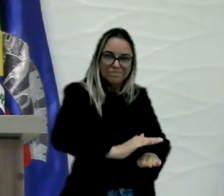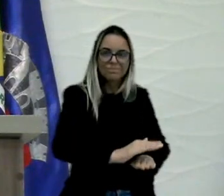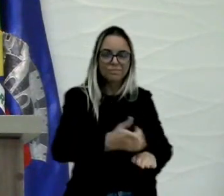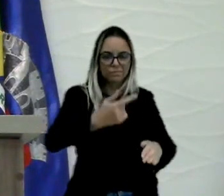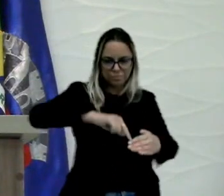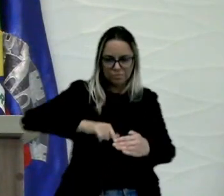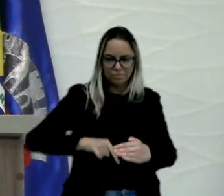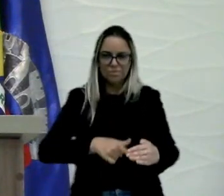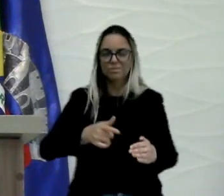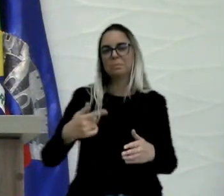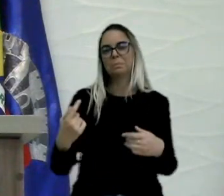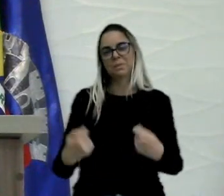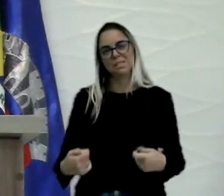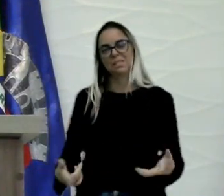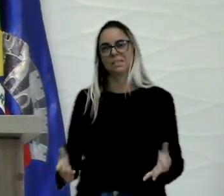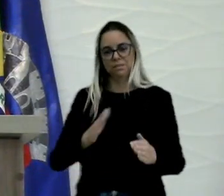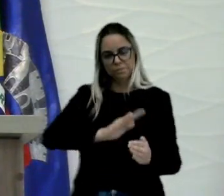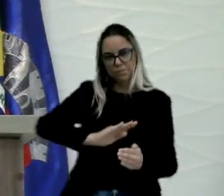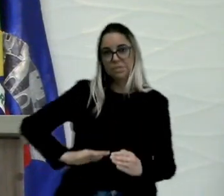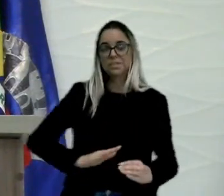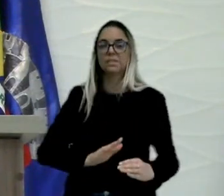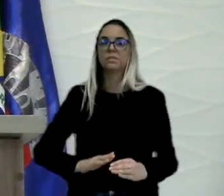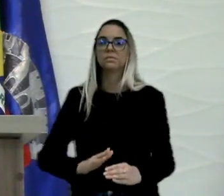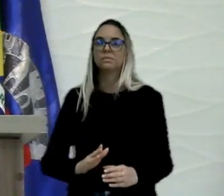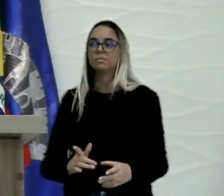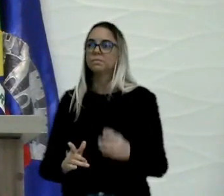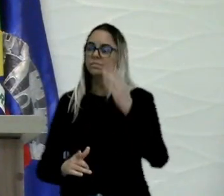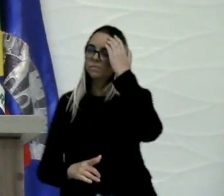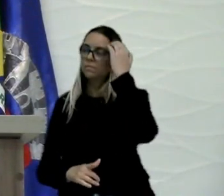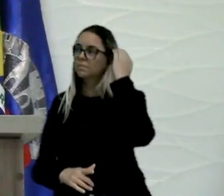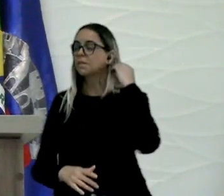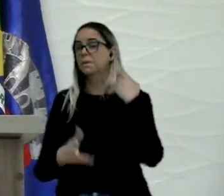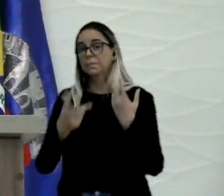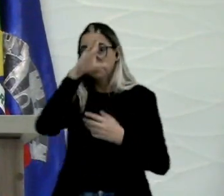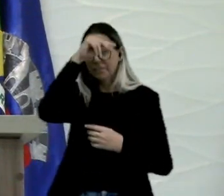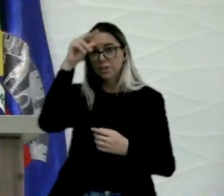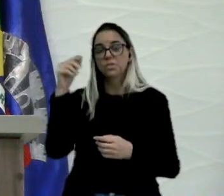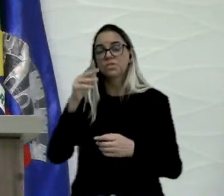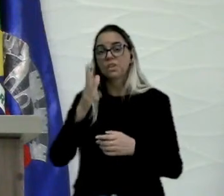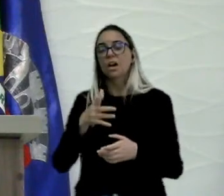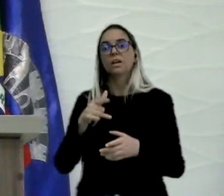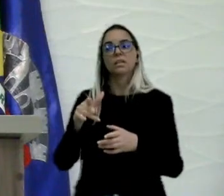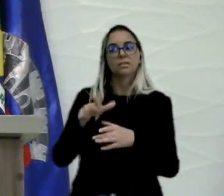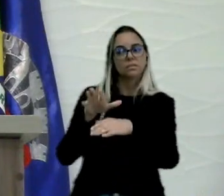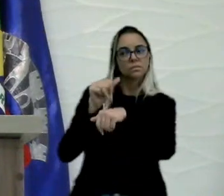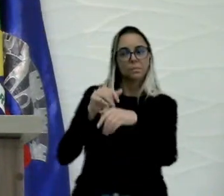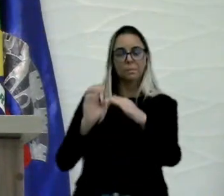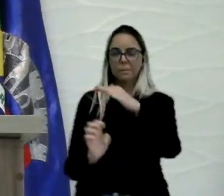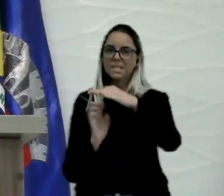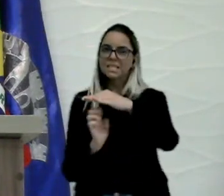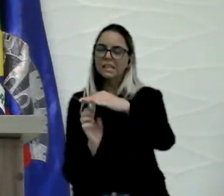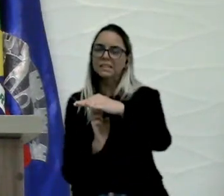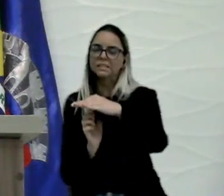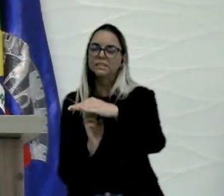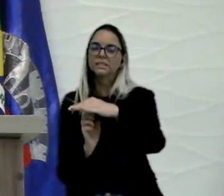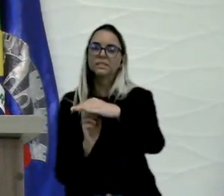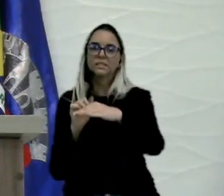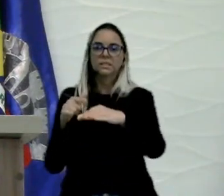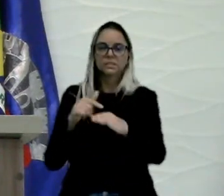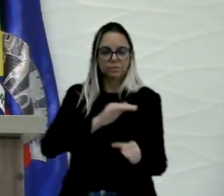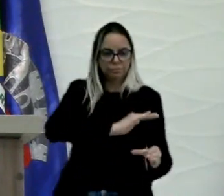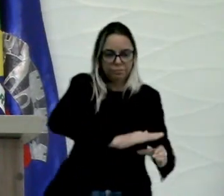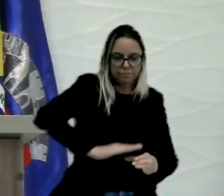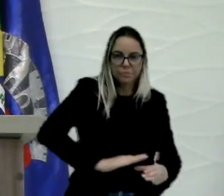e a gente tem uma firma Aí tem vezes tem vez aqui a prefeitura mandou uma firma que que é uma empresa de tapa